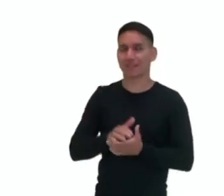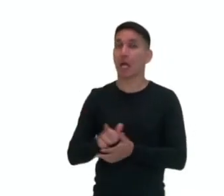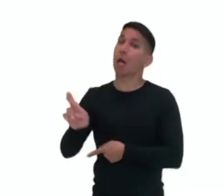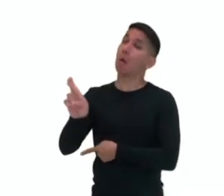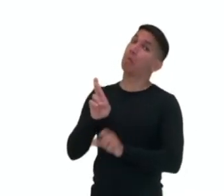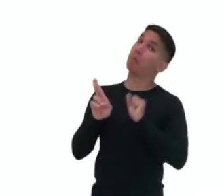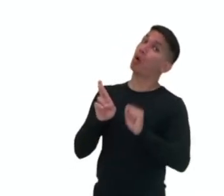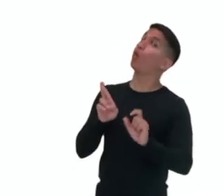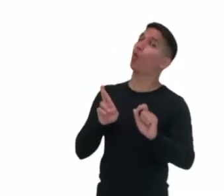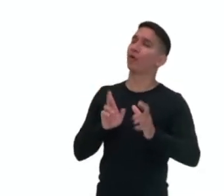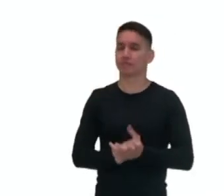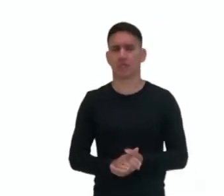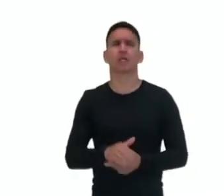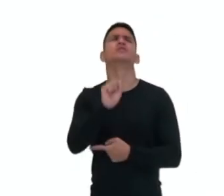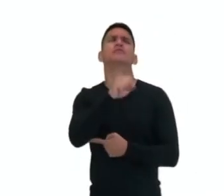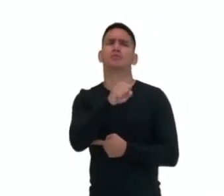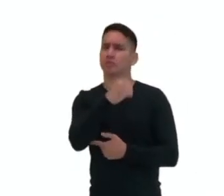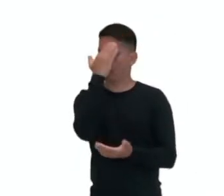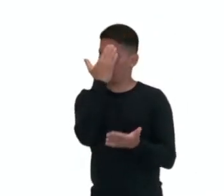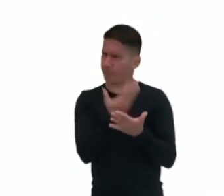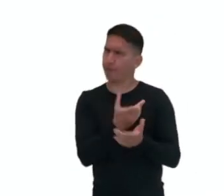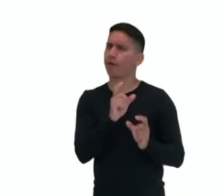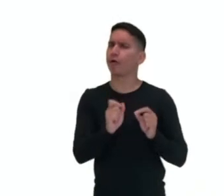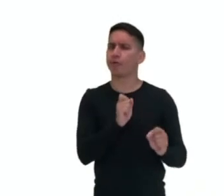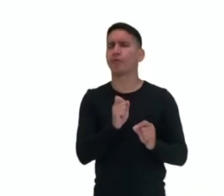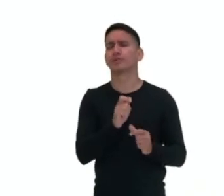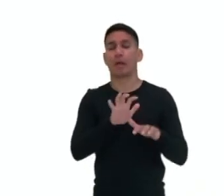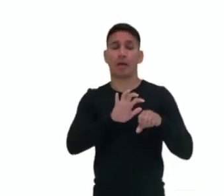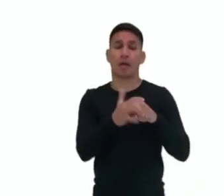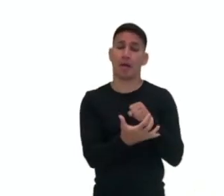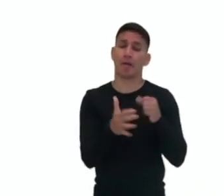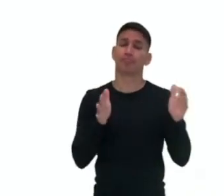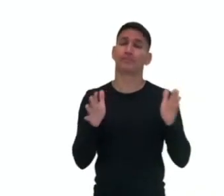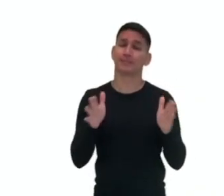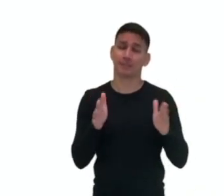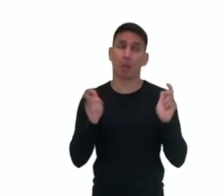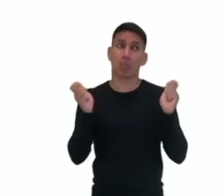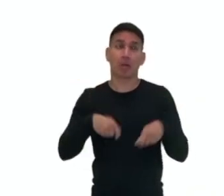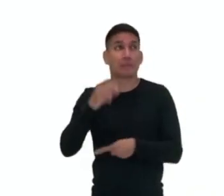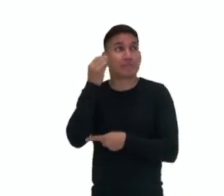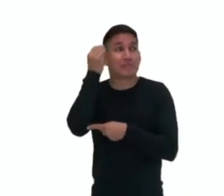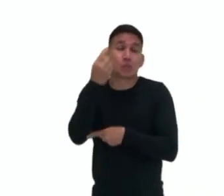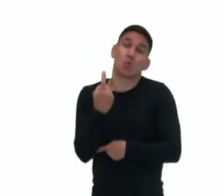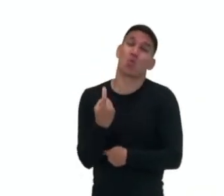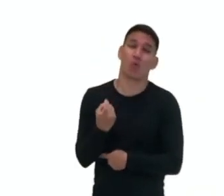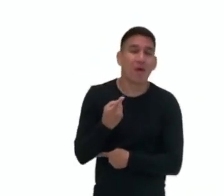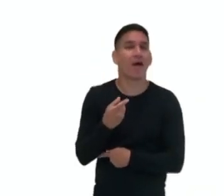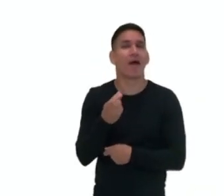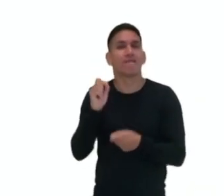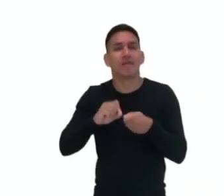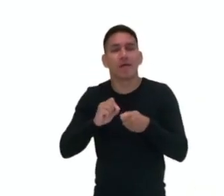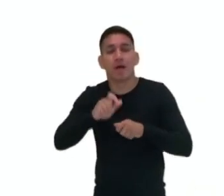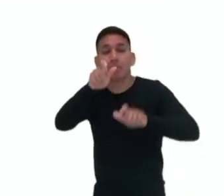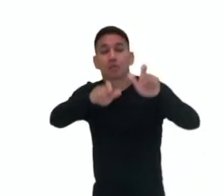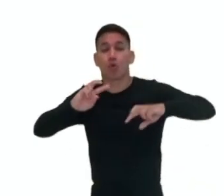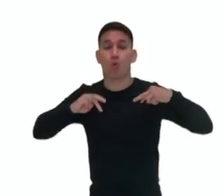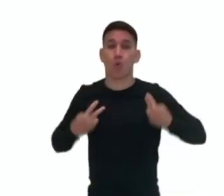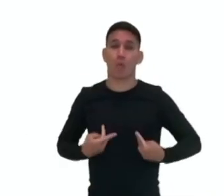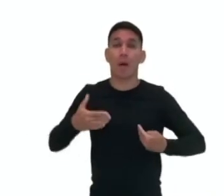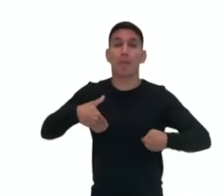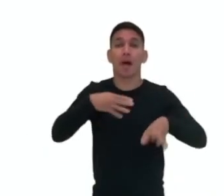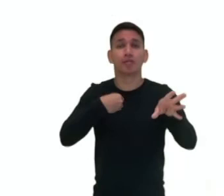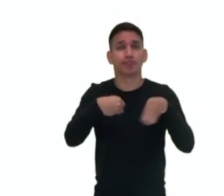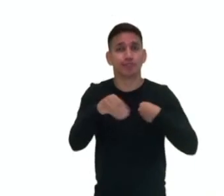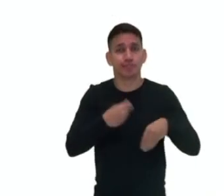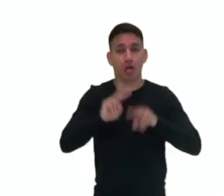resposta: sim, acredito que a pandemia é uma experiência única que faz com que o ser humano fique mais reflexivo e volte-se para a